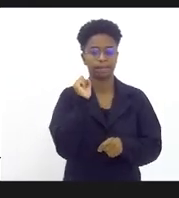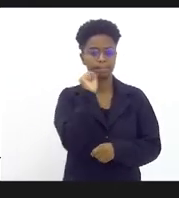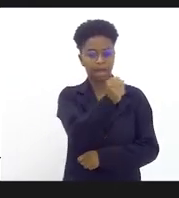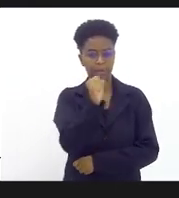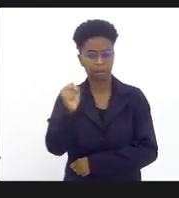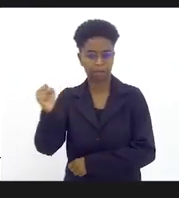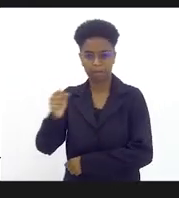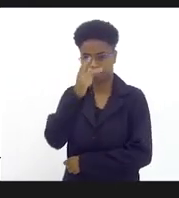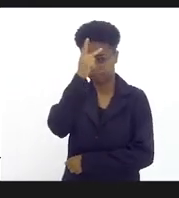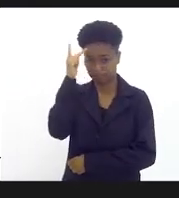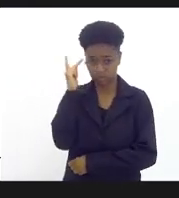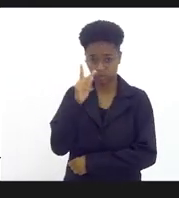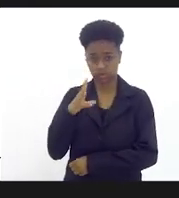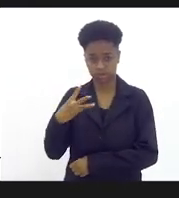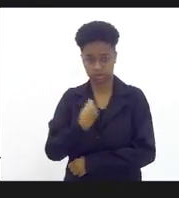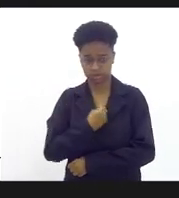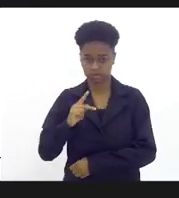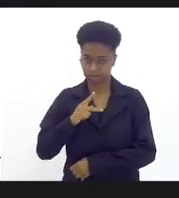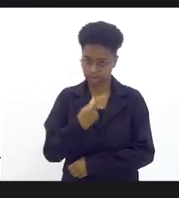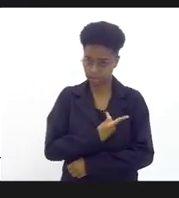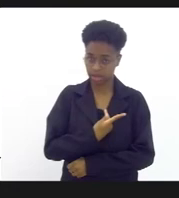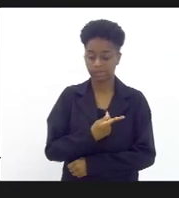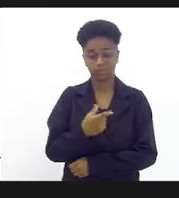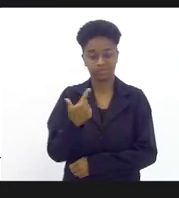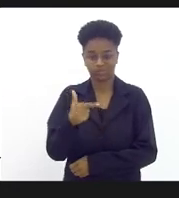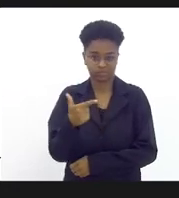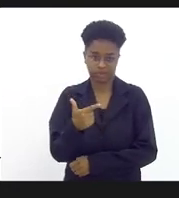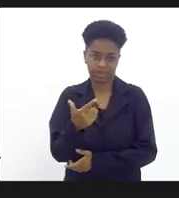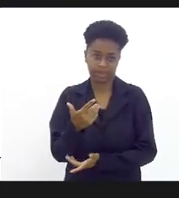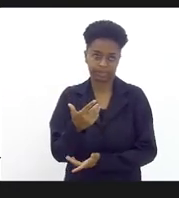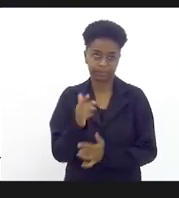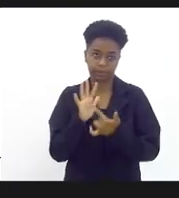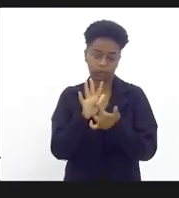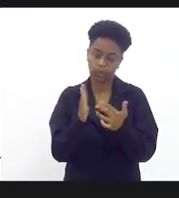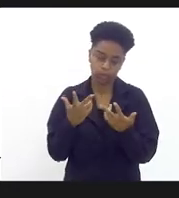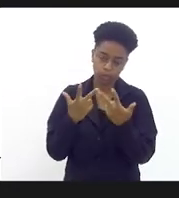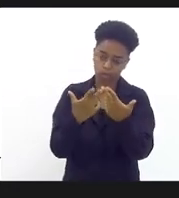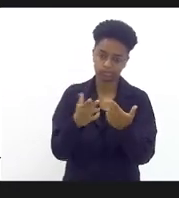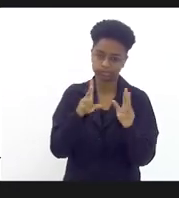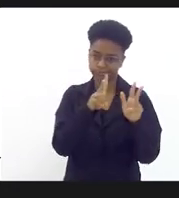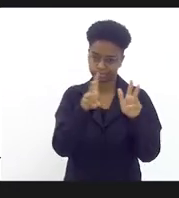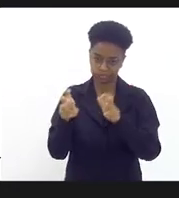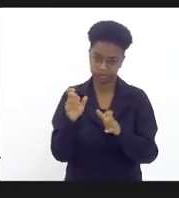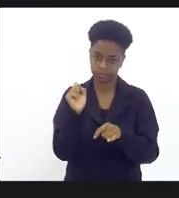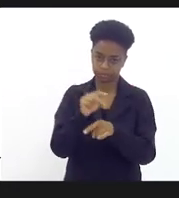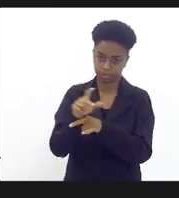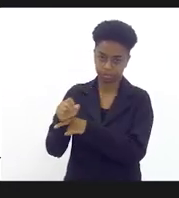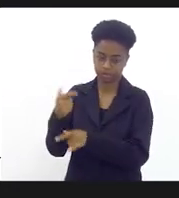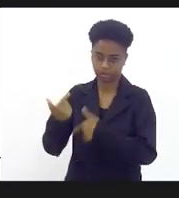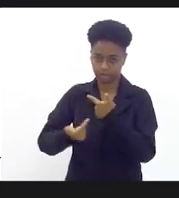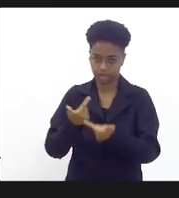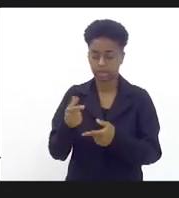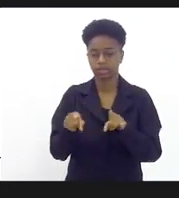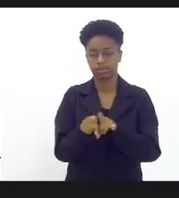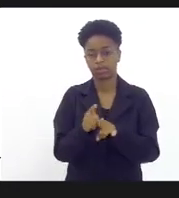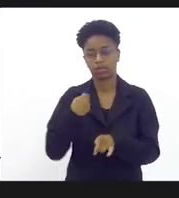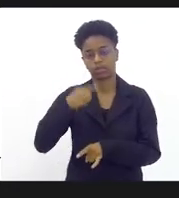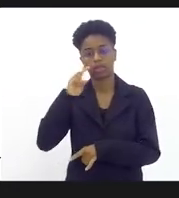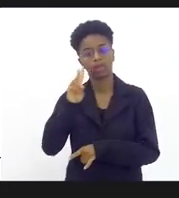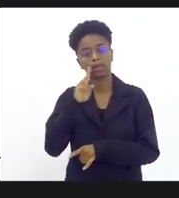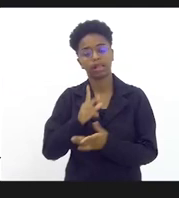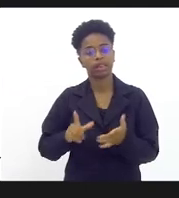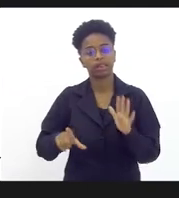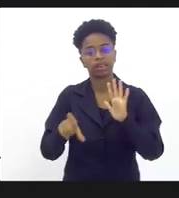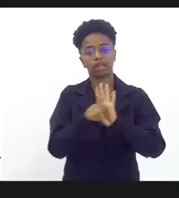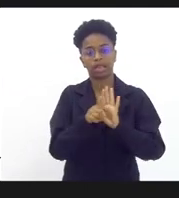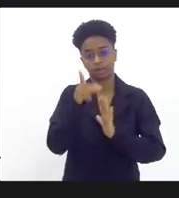teria estatísticas diferentes da empregabilidade dessa população. E aí eu me recordo de uma lei municipal que a gente aprovou aqui, que foi